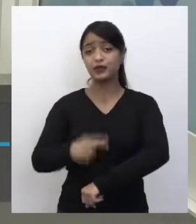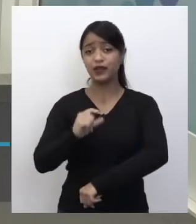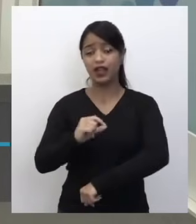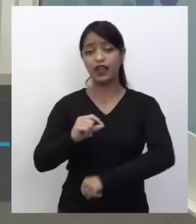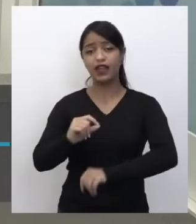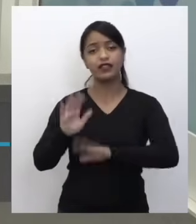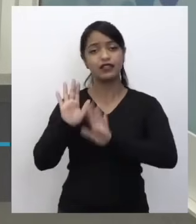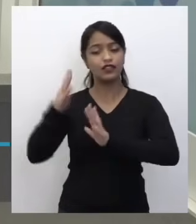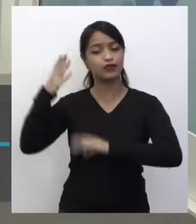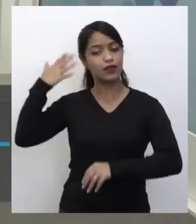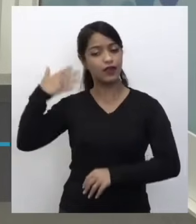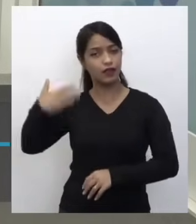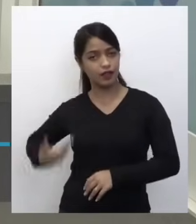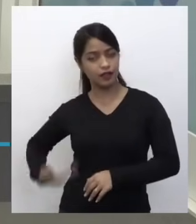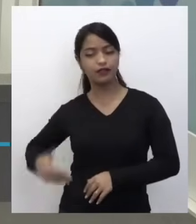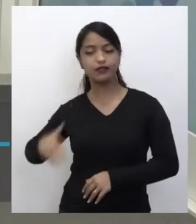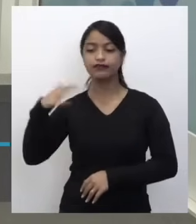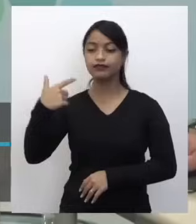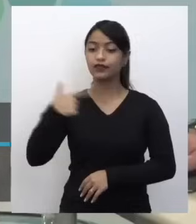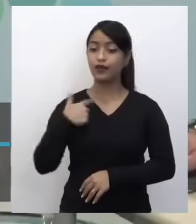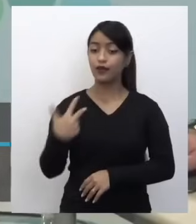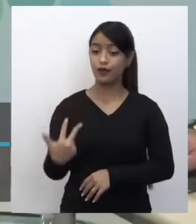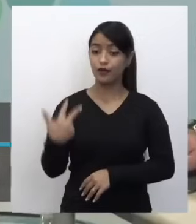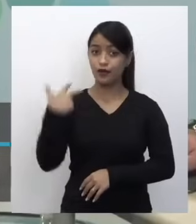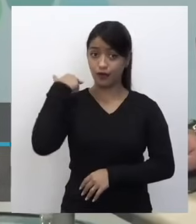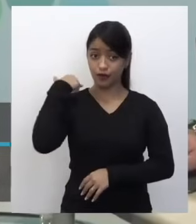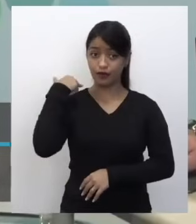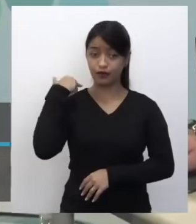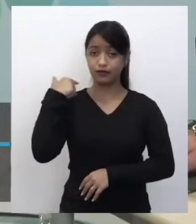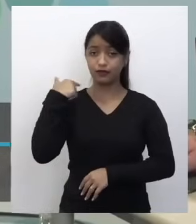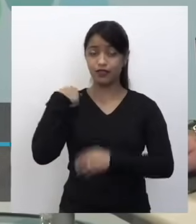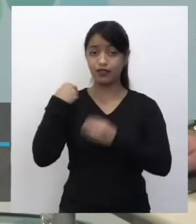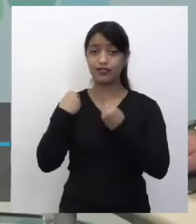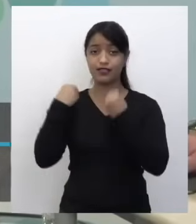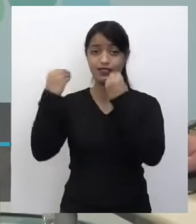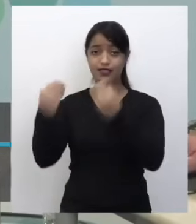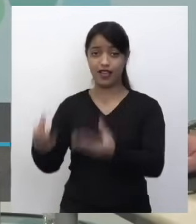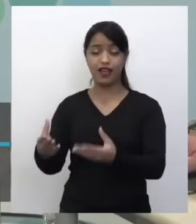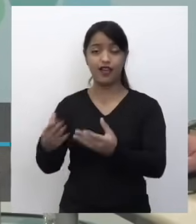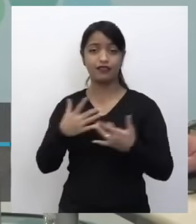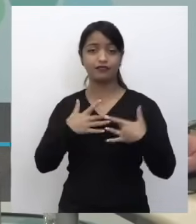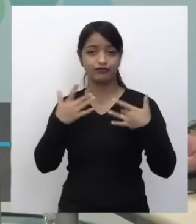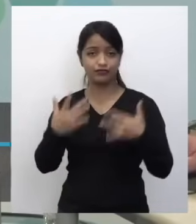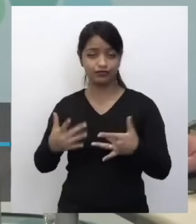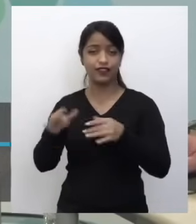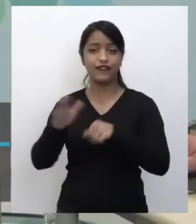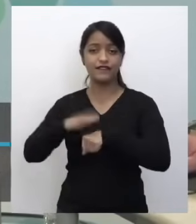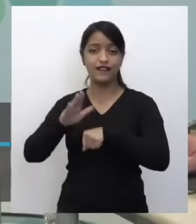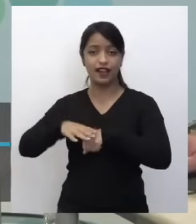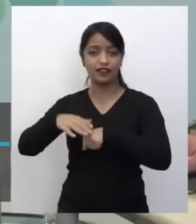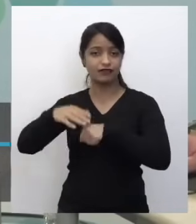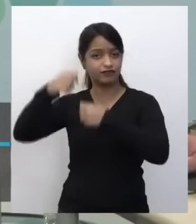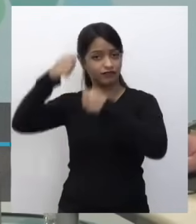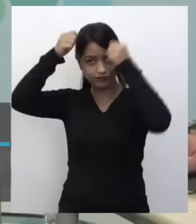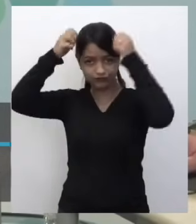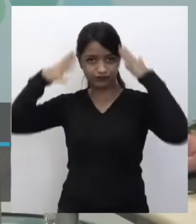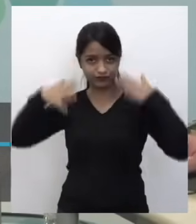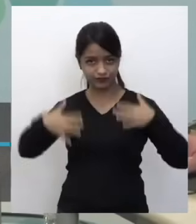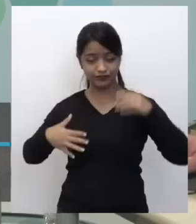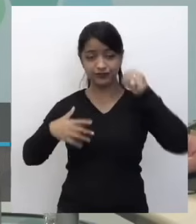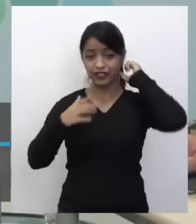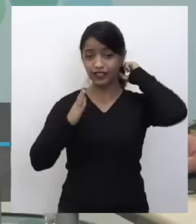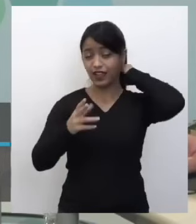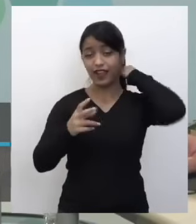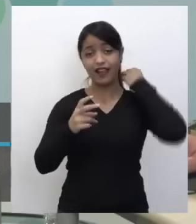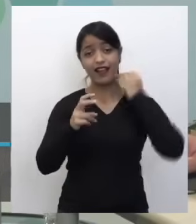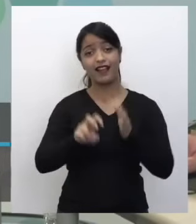crescer, aí eu corto e mando para fazer peruca. Então, por isso que eu sempre tenho esse hábito. Já é a quinta peruca que